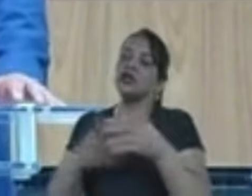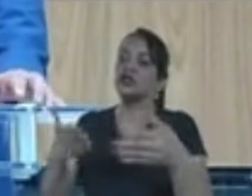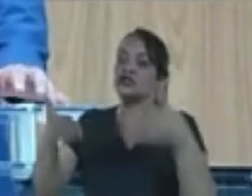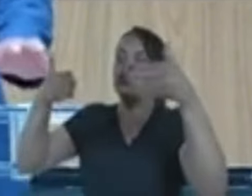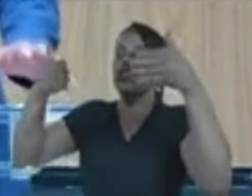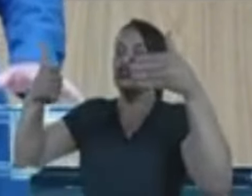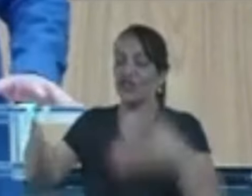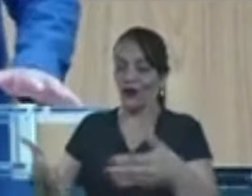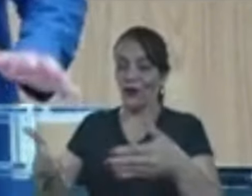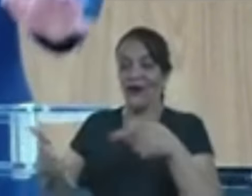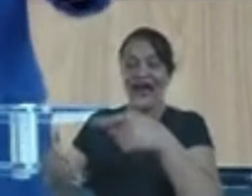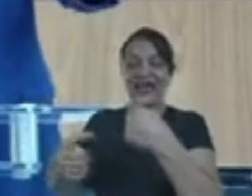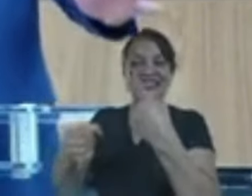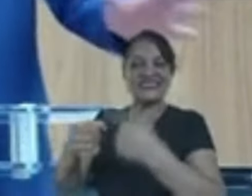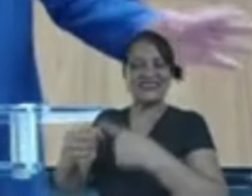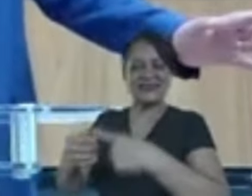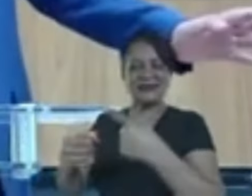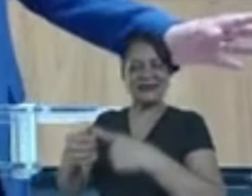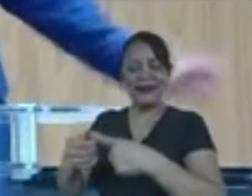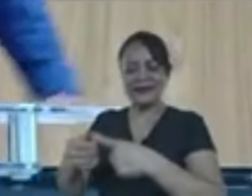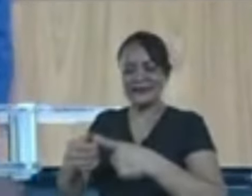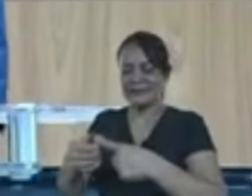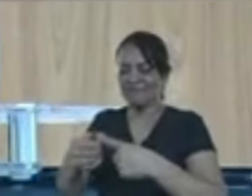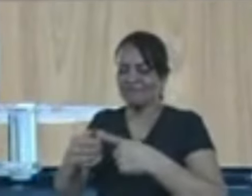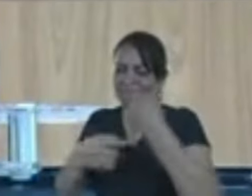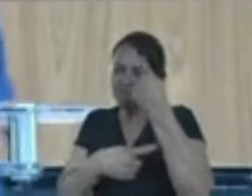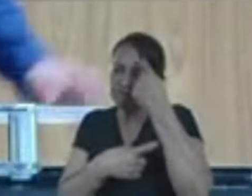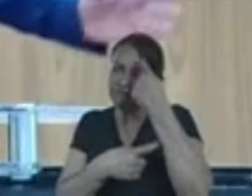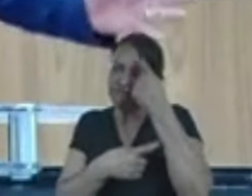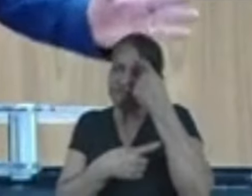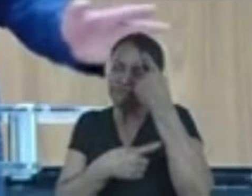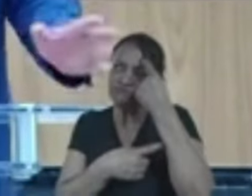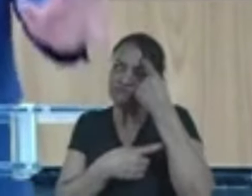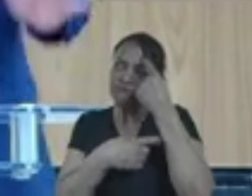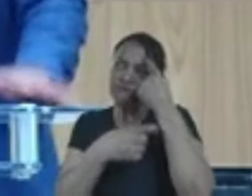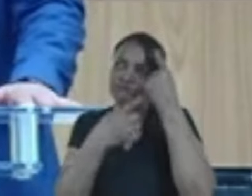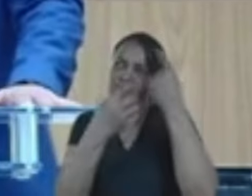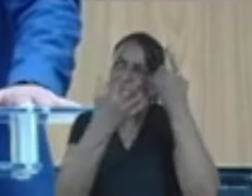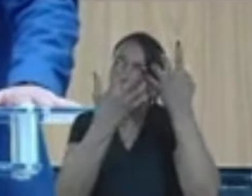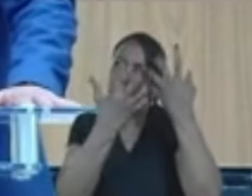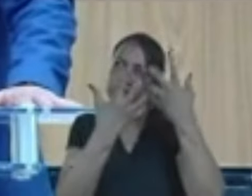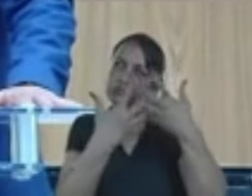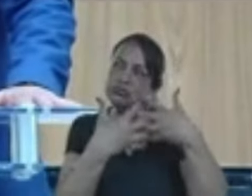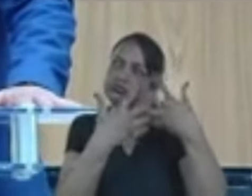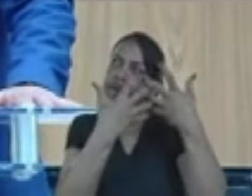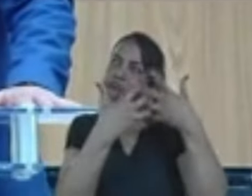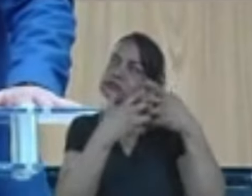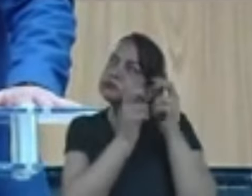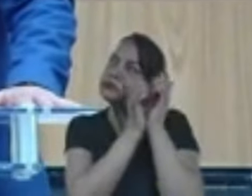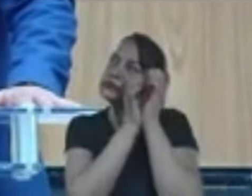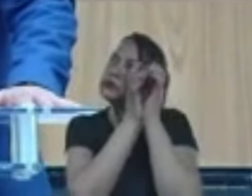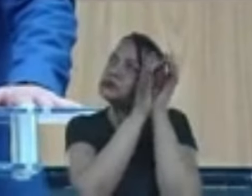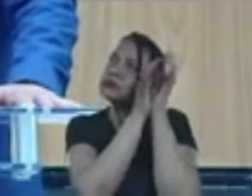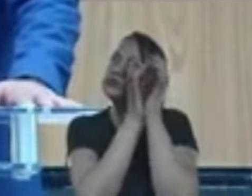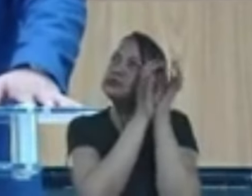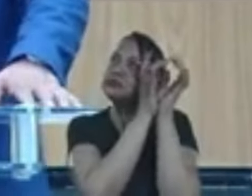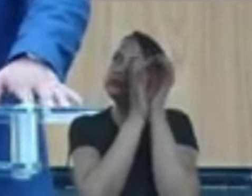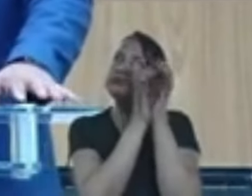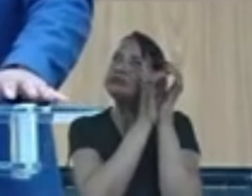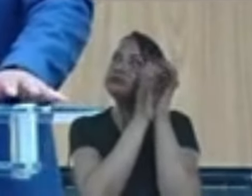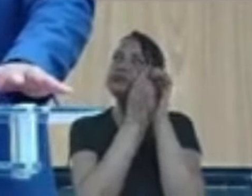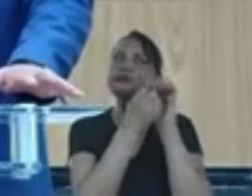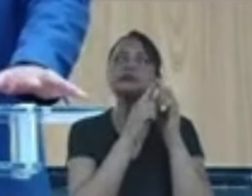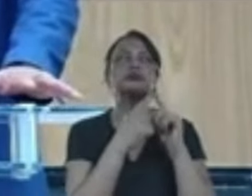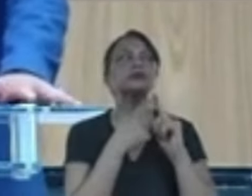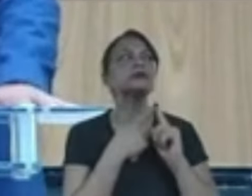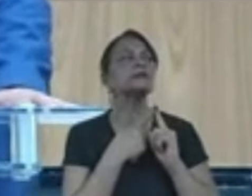chegou lá em Jope, ele chegou no porto, pensou, o que é que eu vou fazer? Eu não vou atender essa ordem